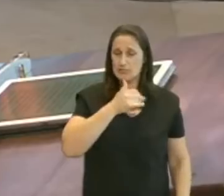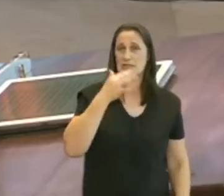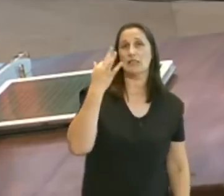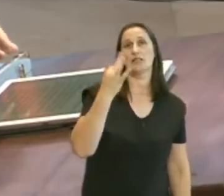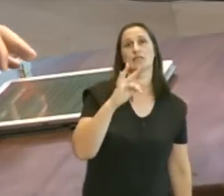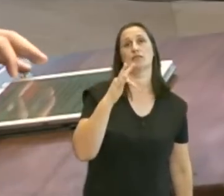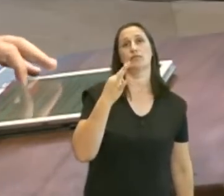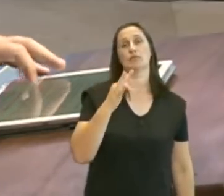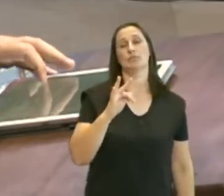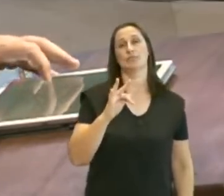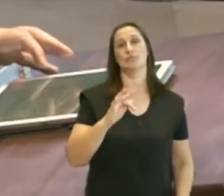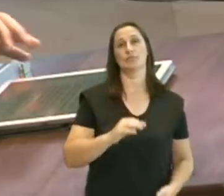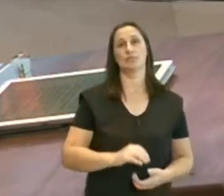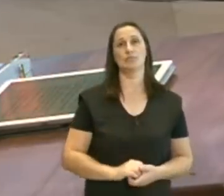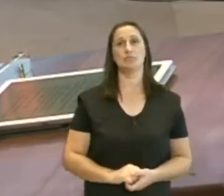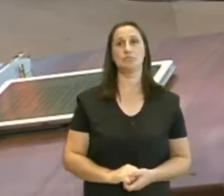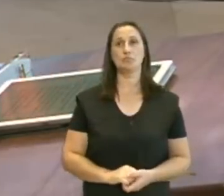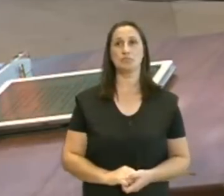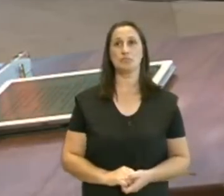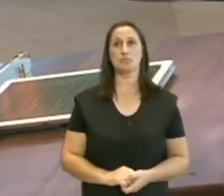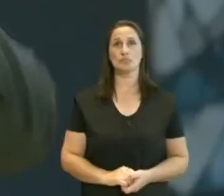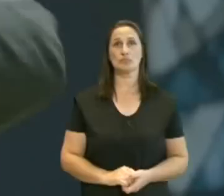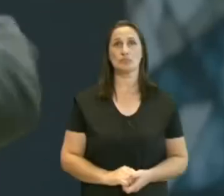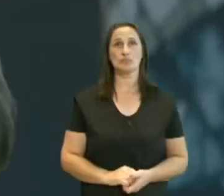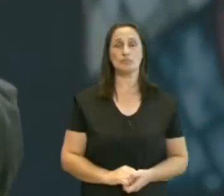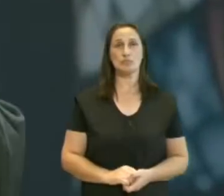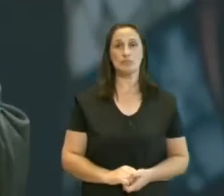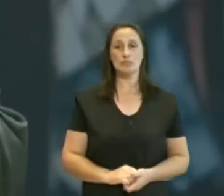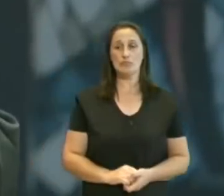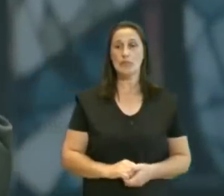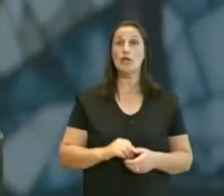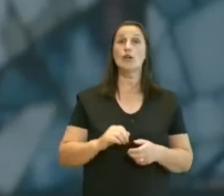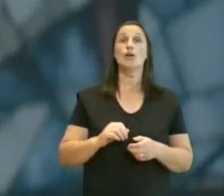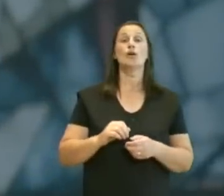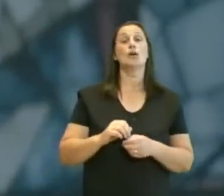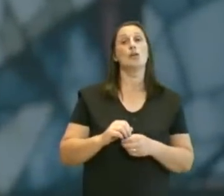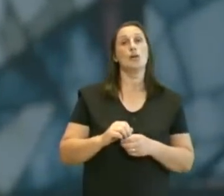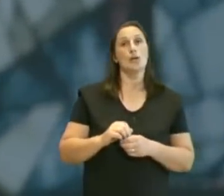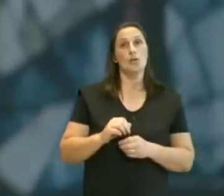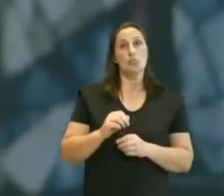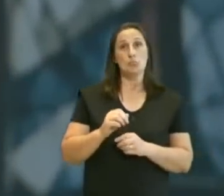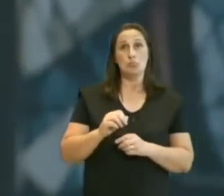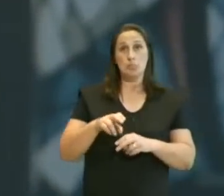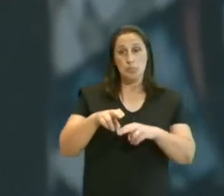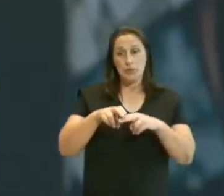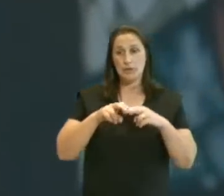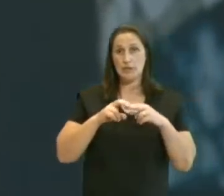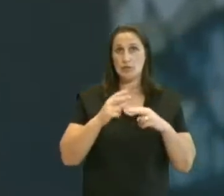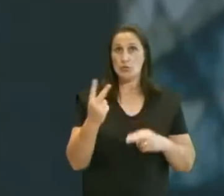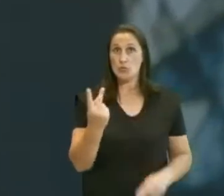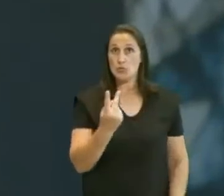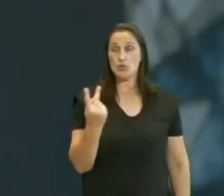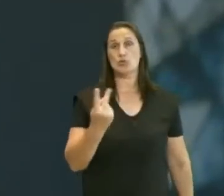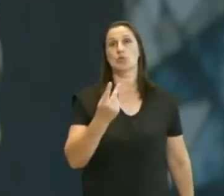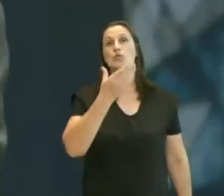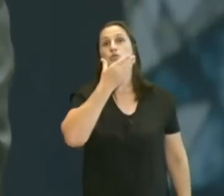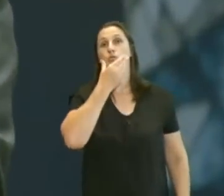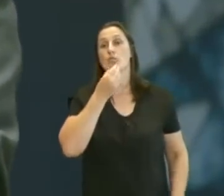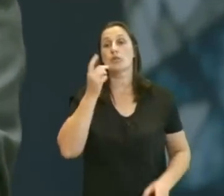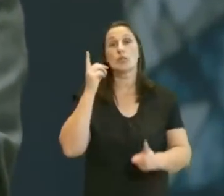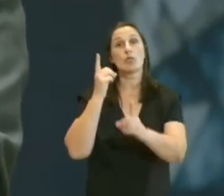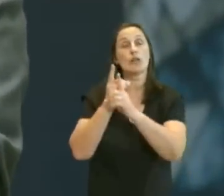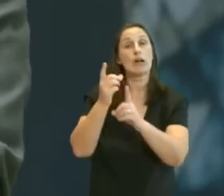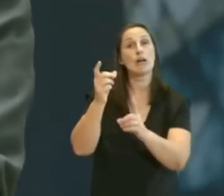redor. E foi por isso que esses 2 homens, quando se encontraram com as mulheres, e elas